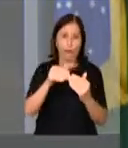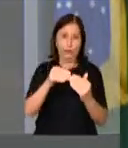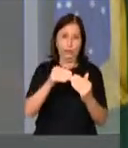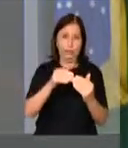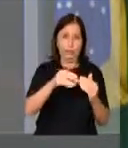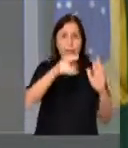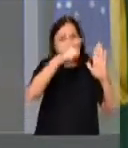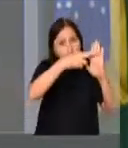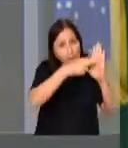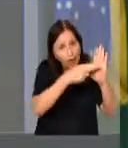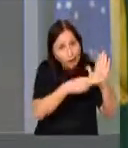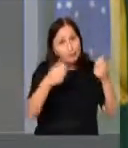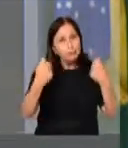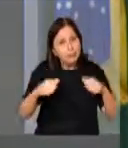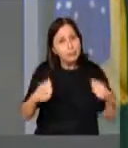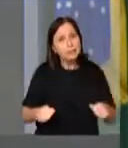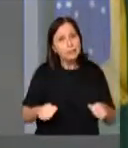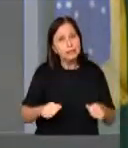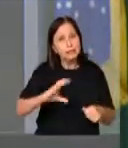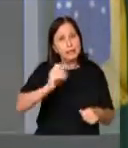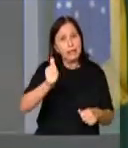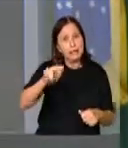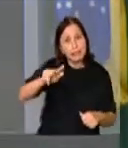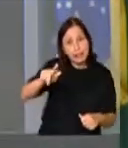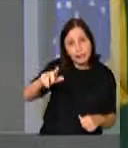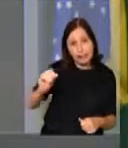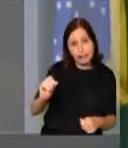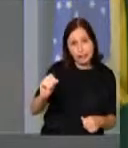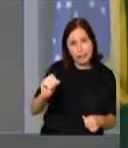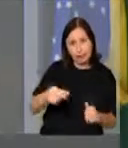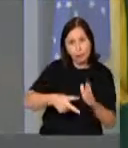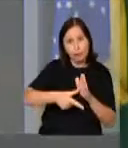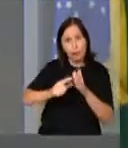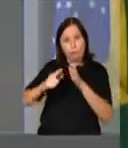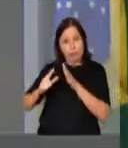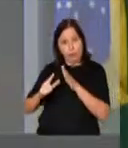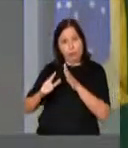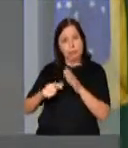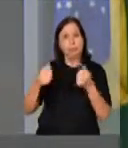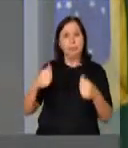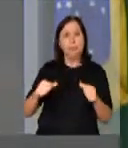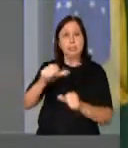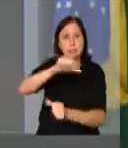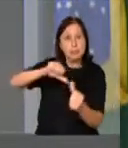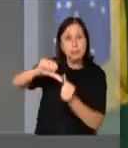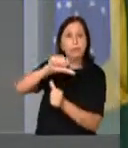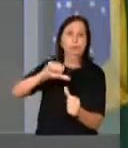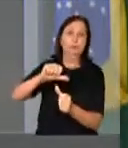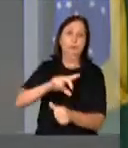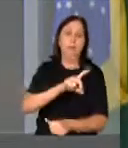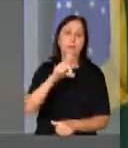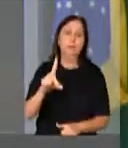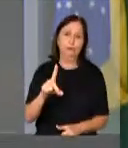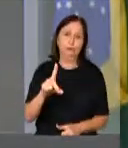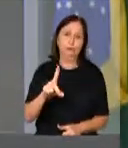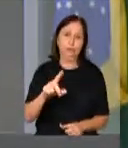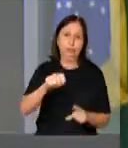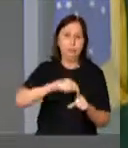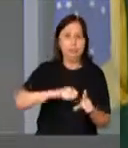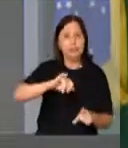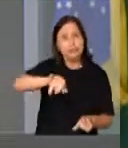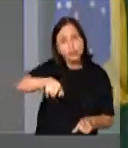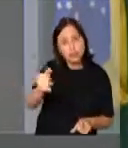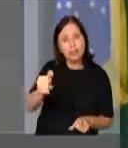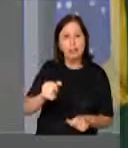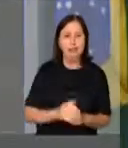do governo federal, que ele retroaja a 1º de janeiro. Essa manutenção de moralidade com data marcada para 15 de